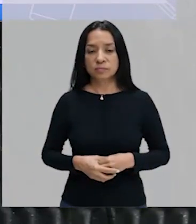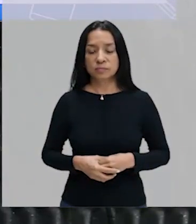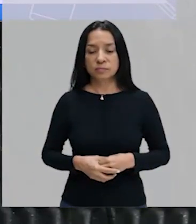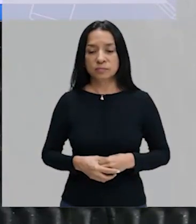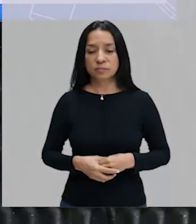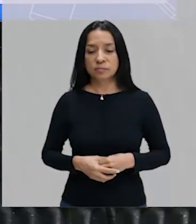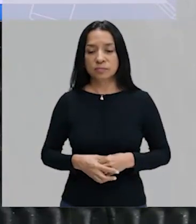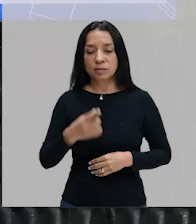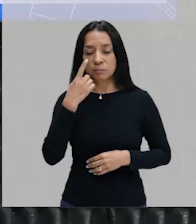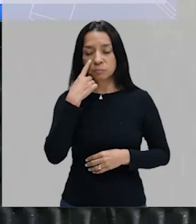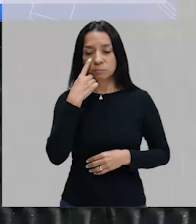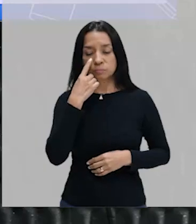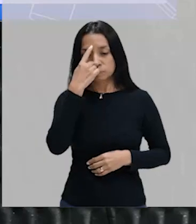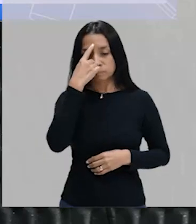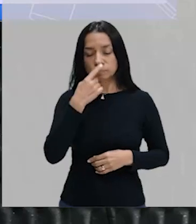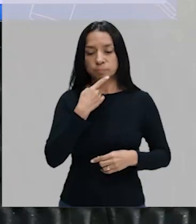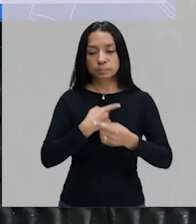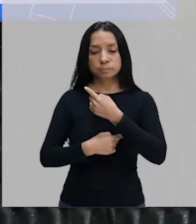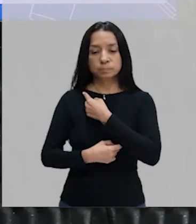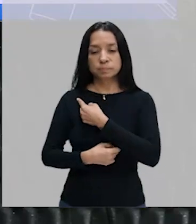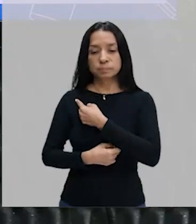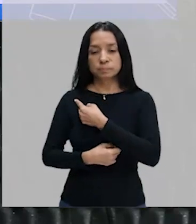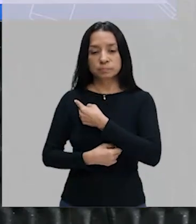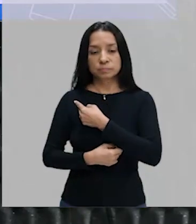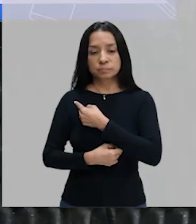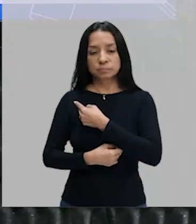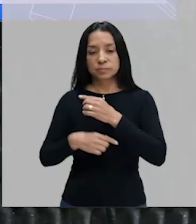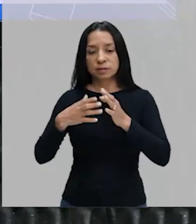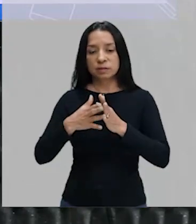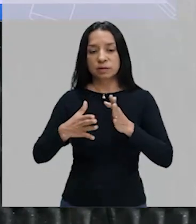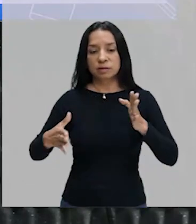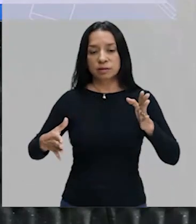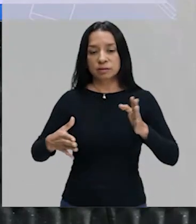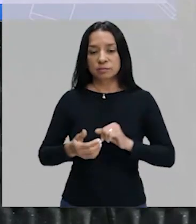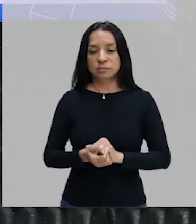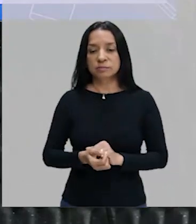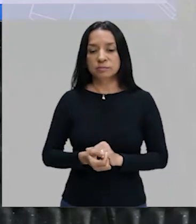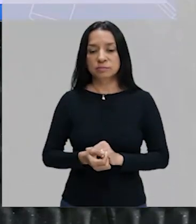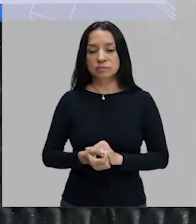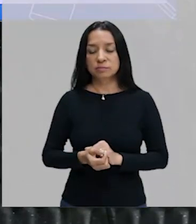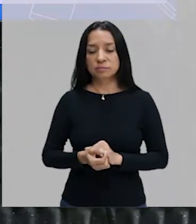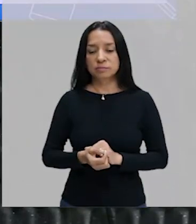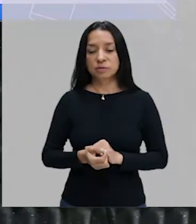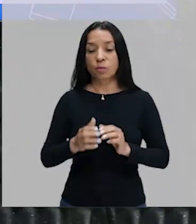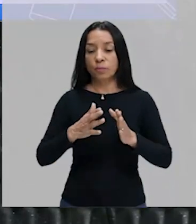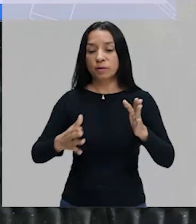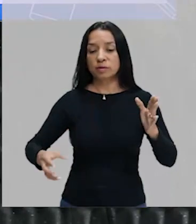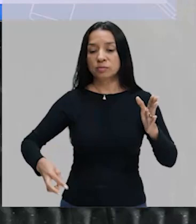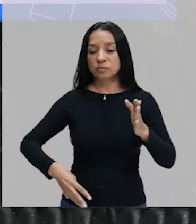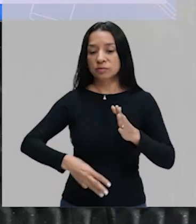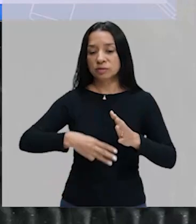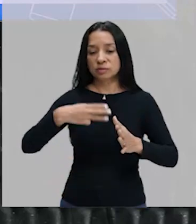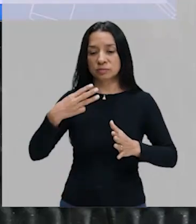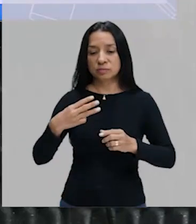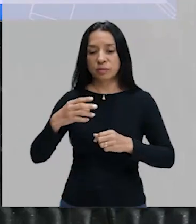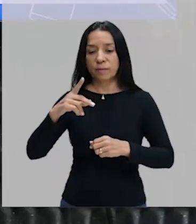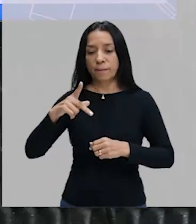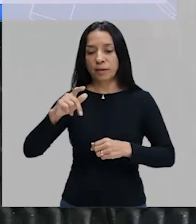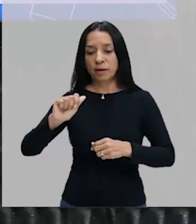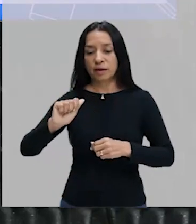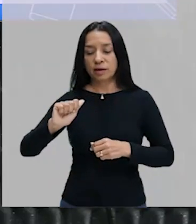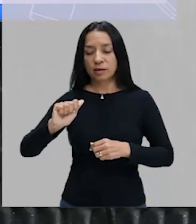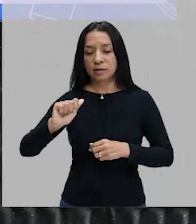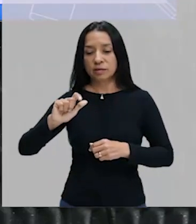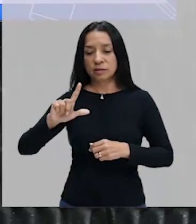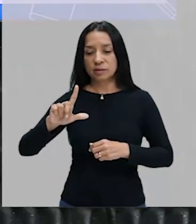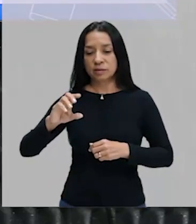para mostrar para vocês, ó, na era Cenozoica, nós temos o período terciário. Na época do Paleoceno, ocorre